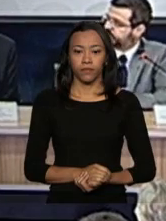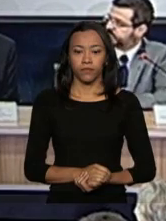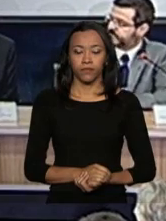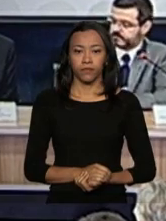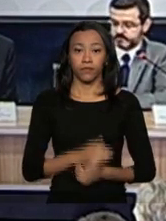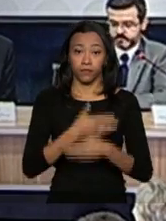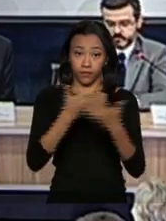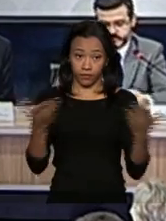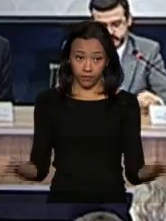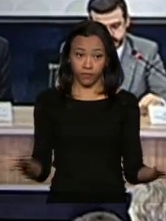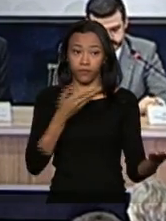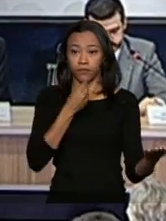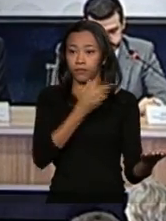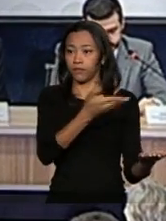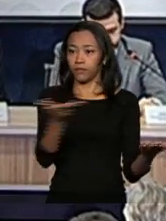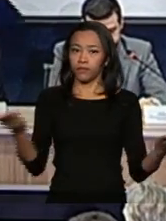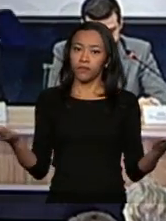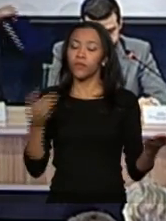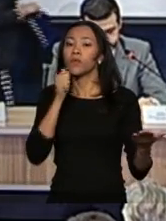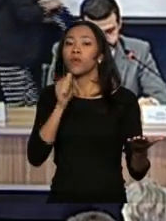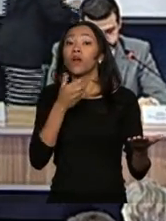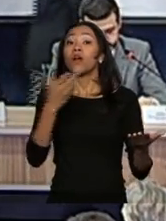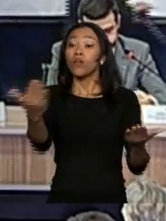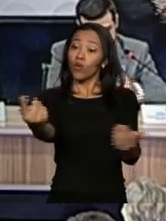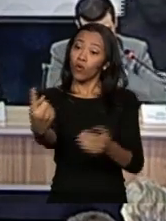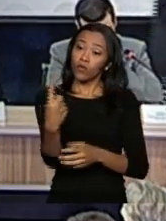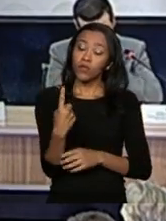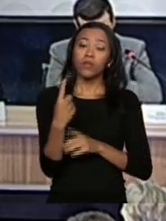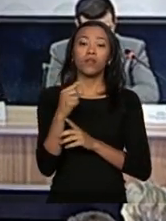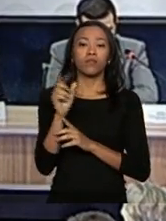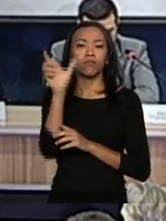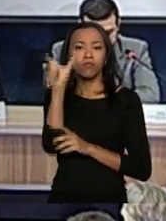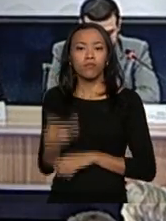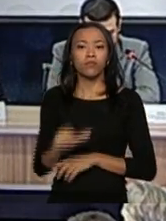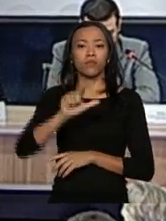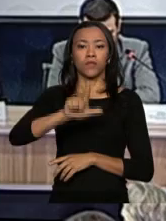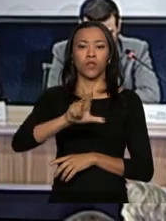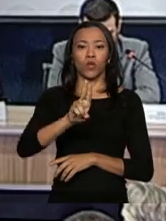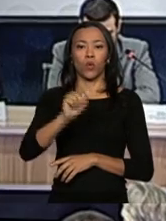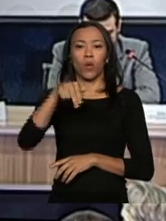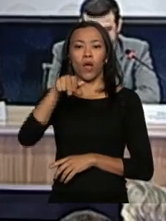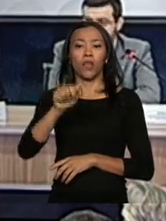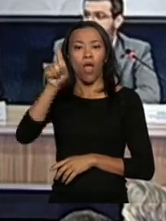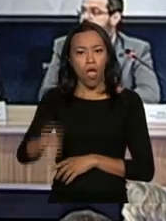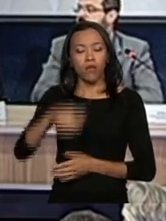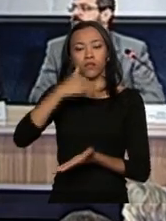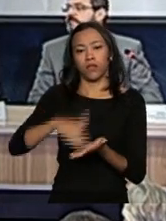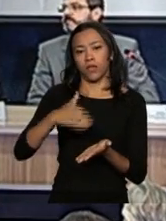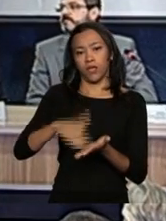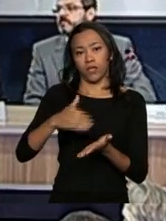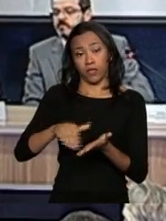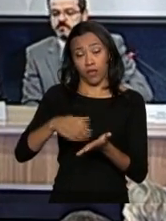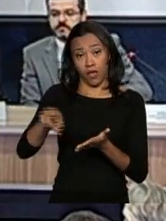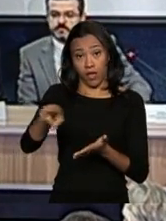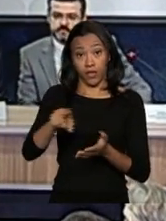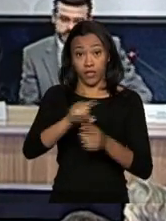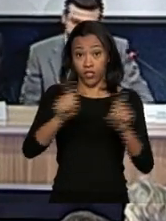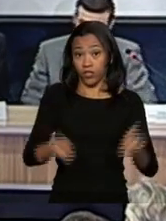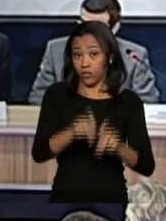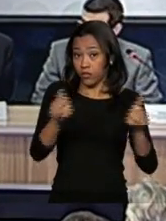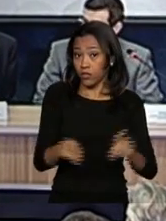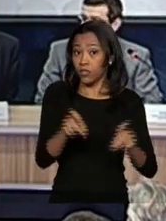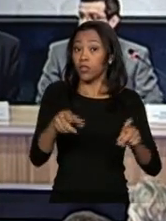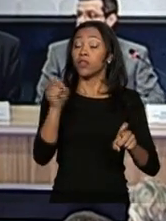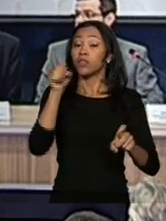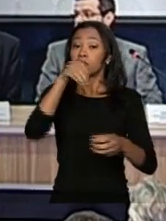senhoras e senhores para fazer uso da palavra convidamos a senhora Luana roncarati secretária de políticas de informática substituta do Ministério